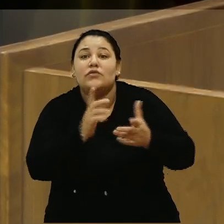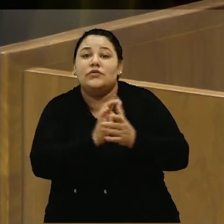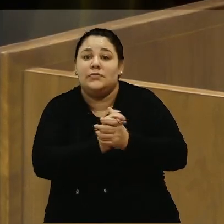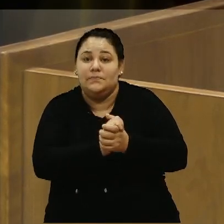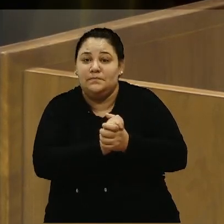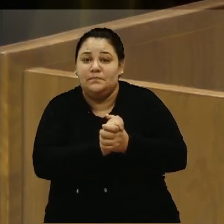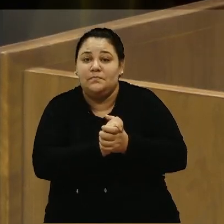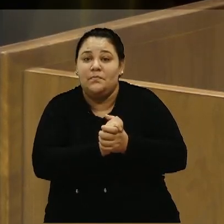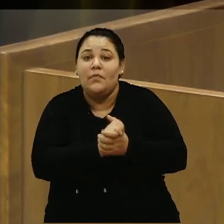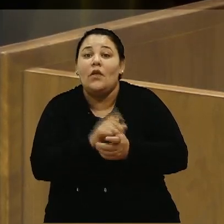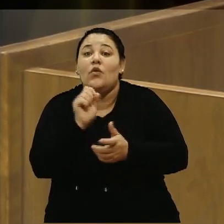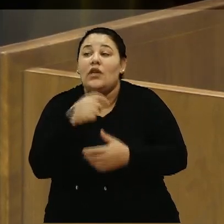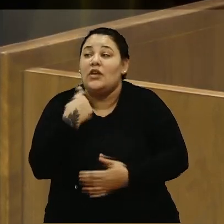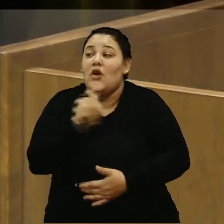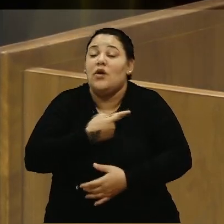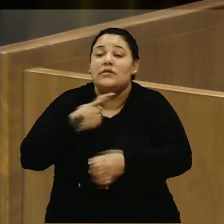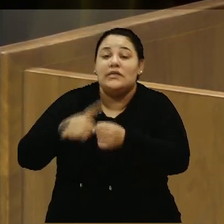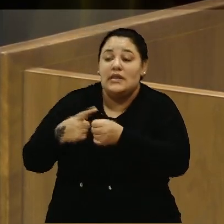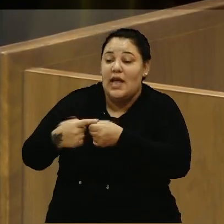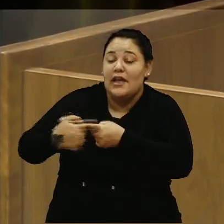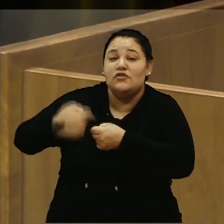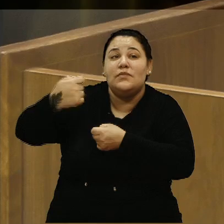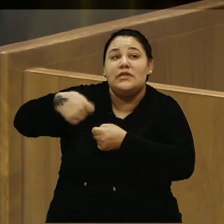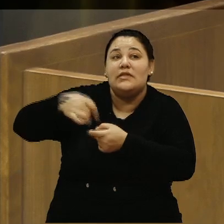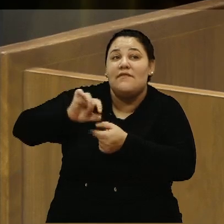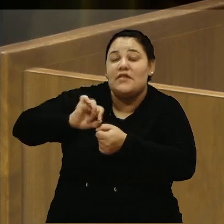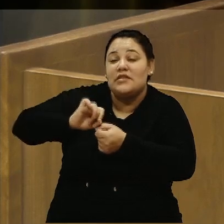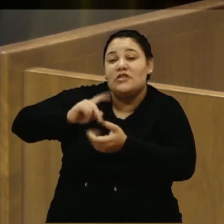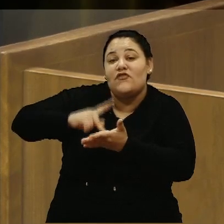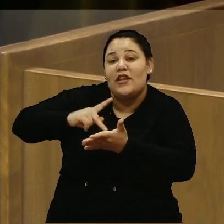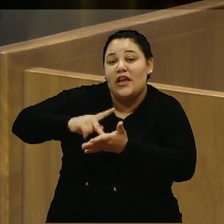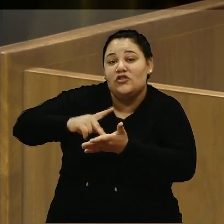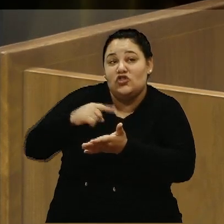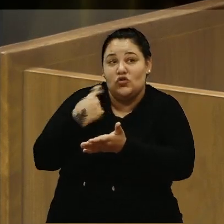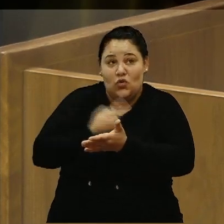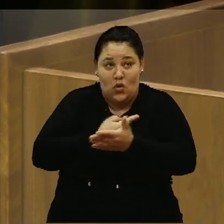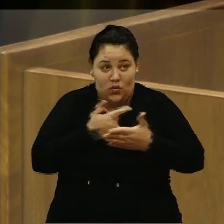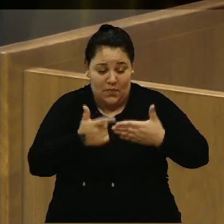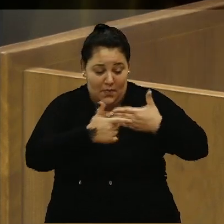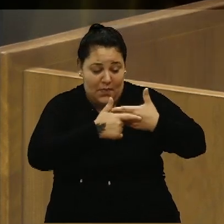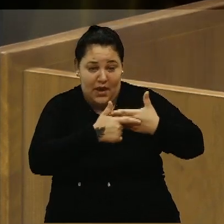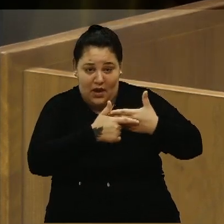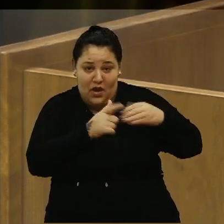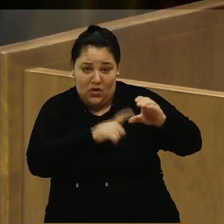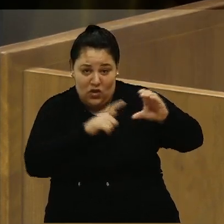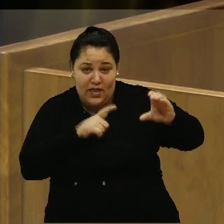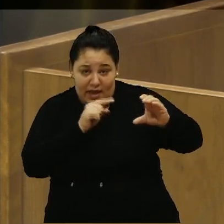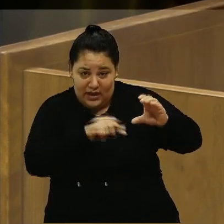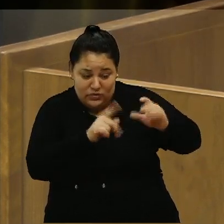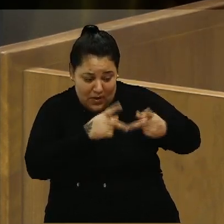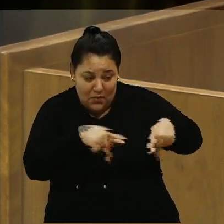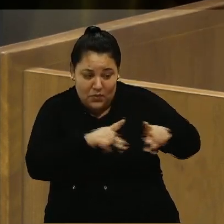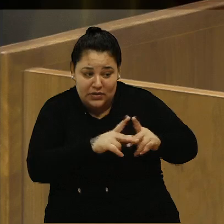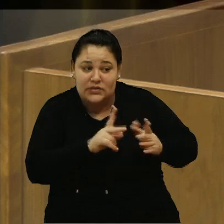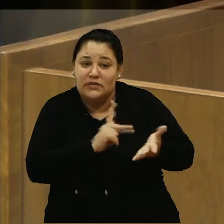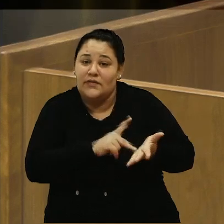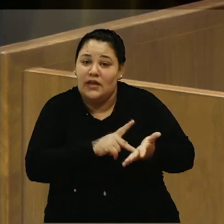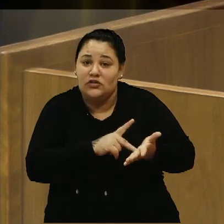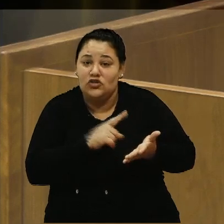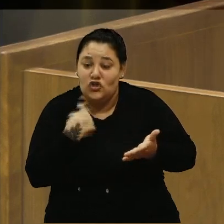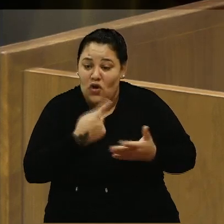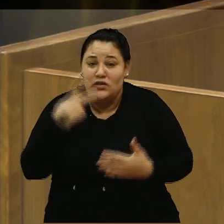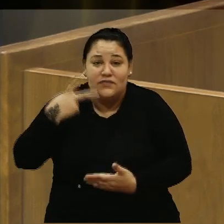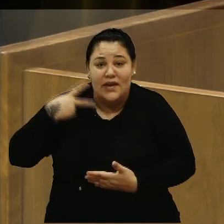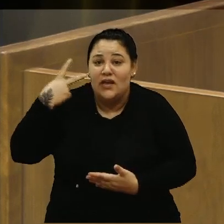que a nossa cidade precisa fazer, de fato, o que nós, como autoridades, nós somos autoridades para a população. Nós somos vereadores